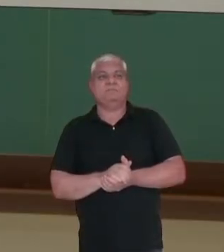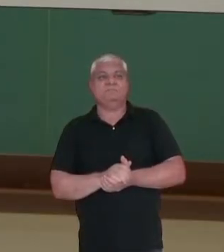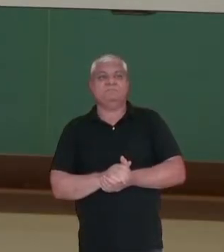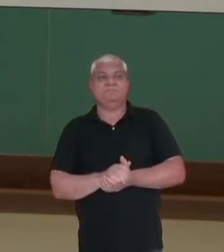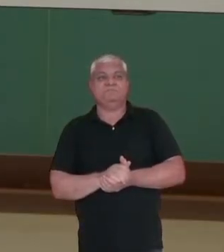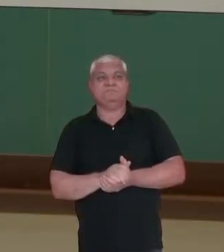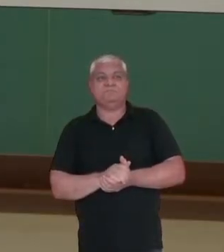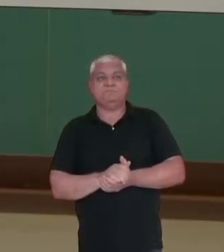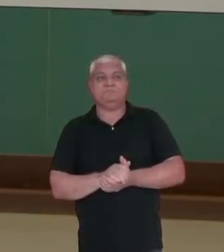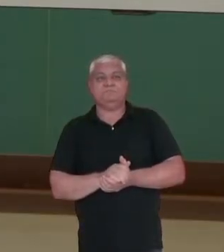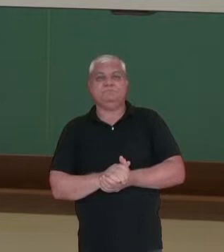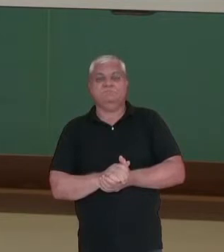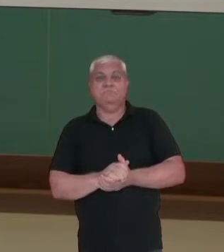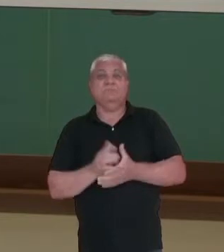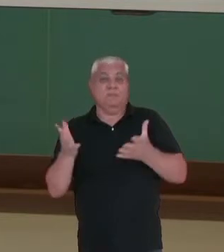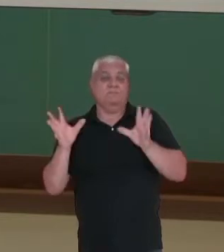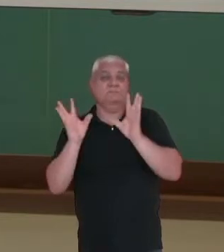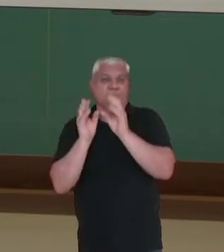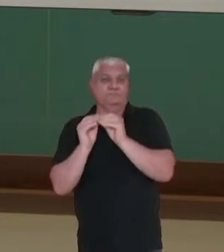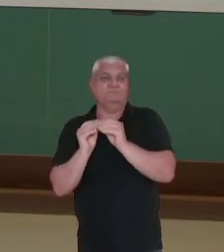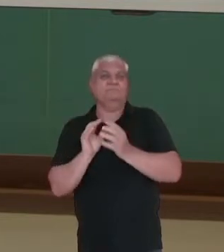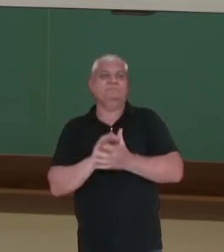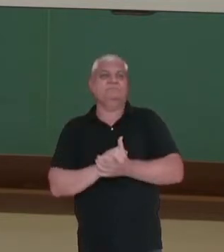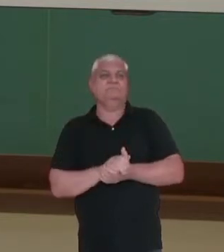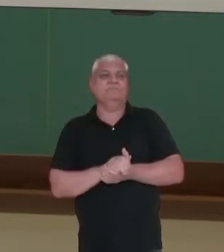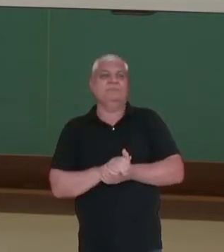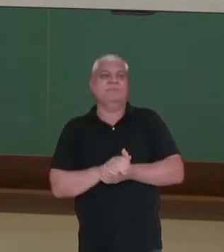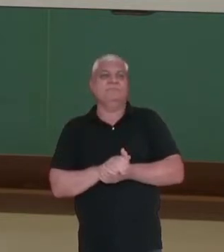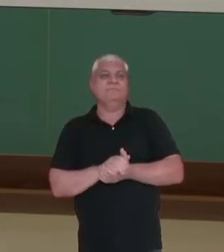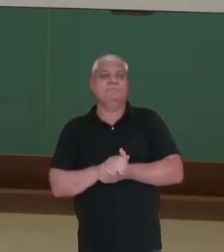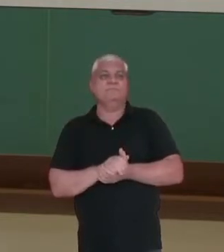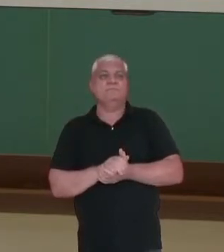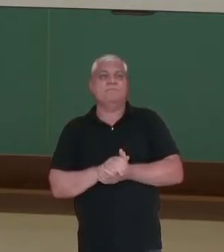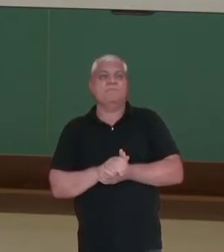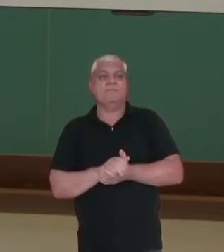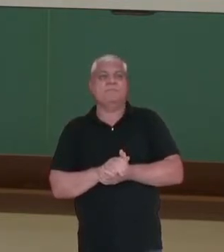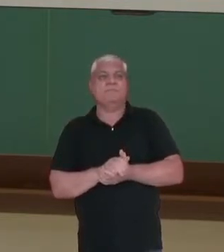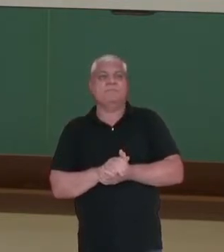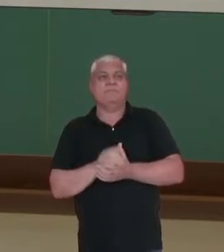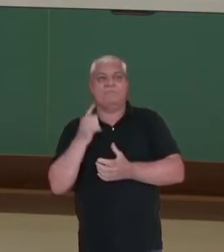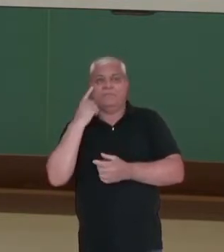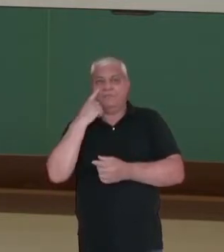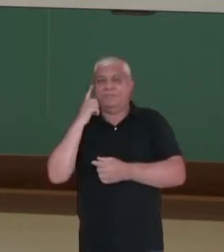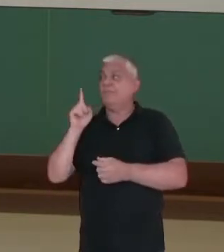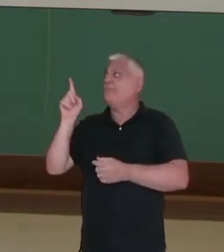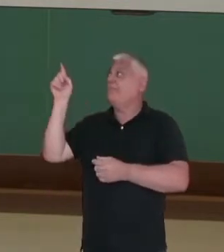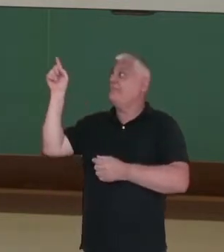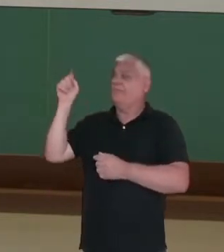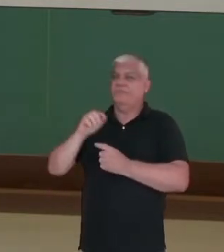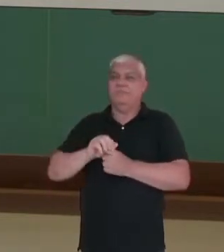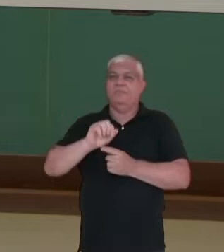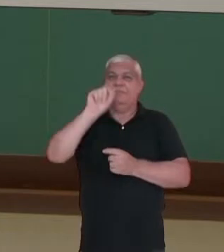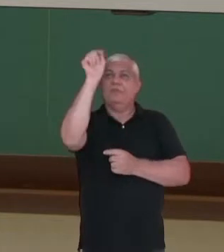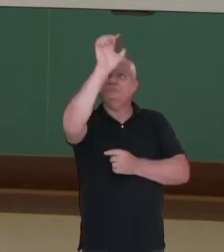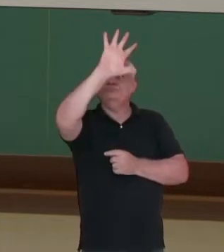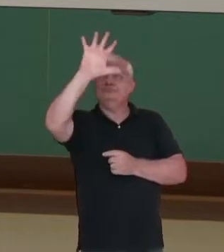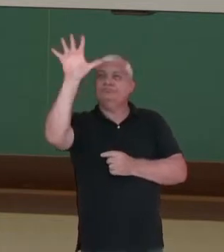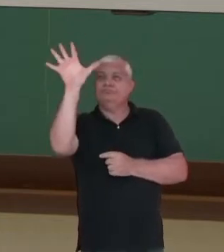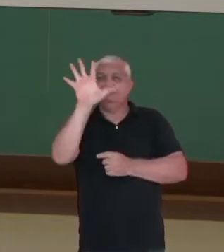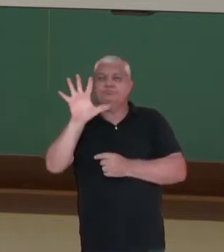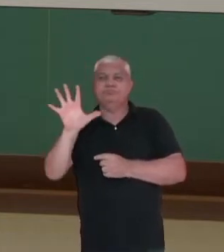basicamente isso então que resume esse slide aqui. Muito bem. Então, olha só, aqui tem todos os países aqui quando que eles